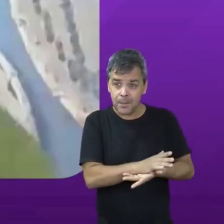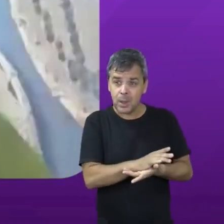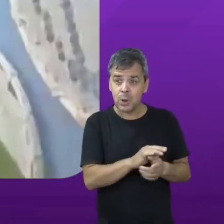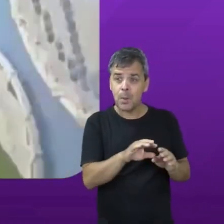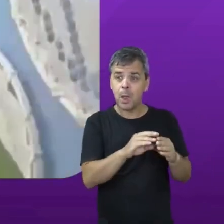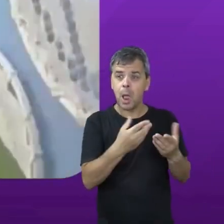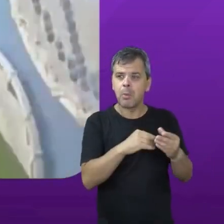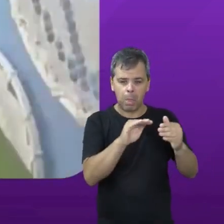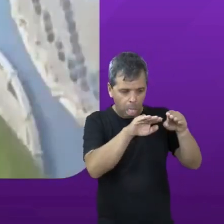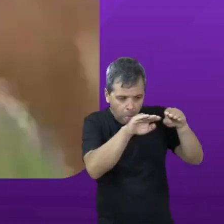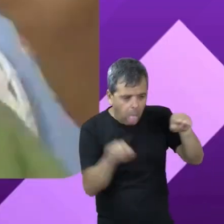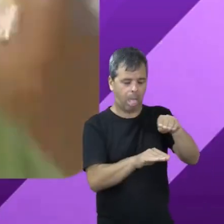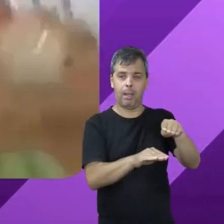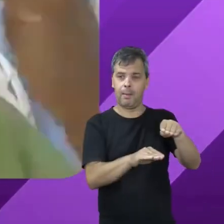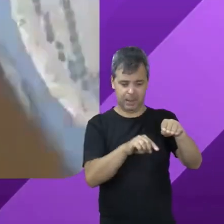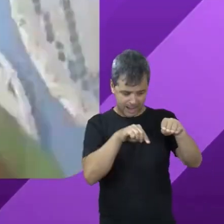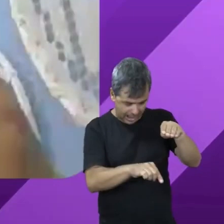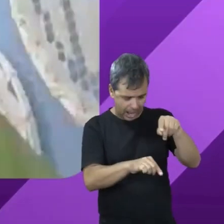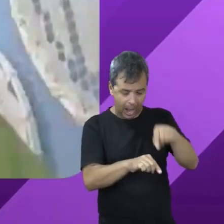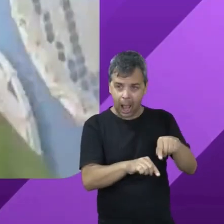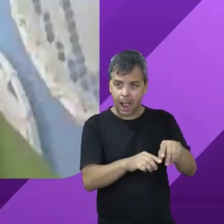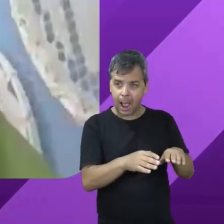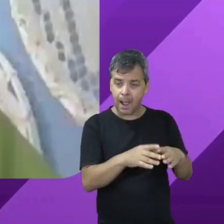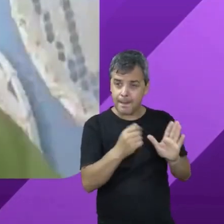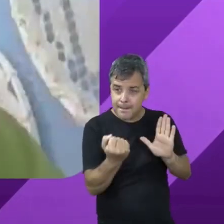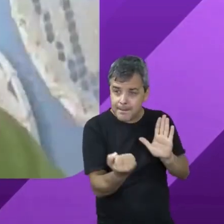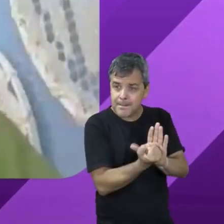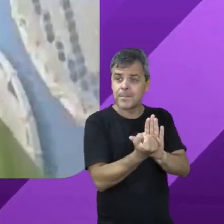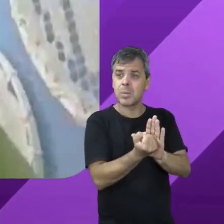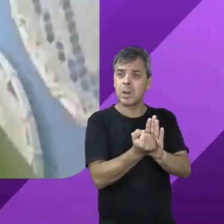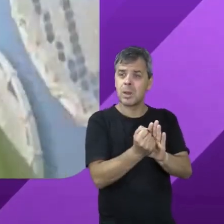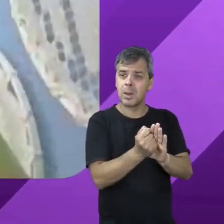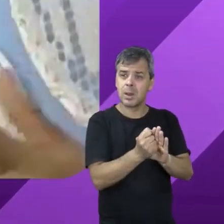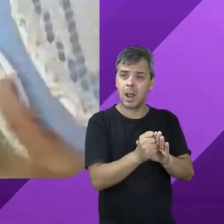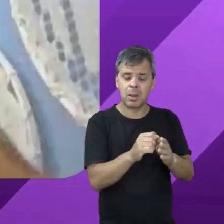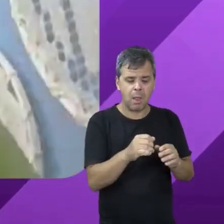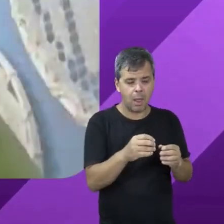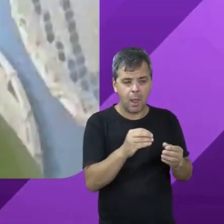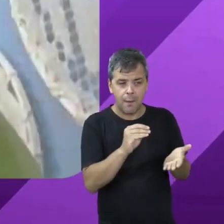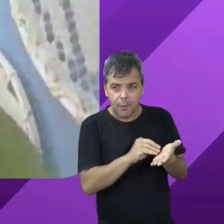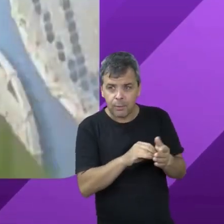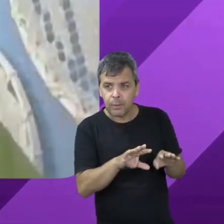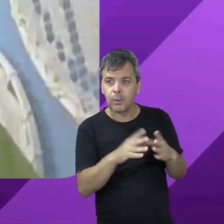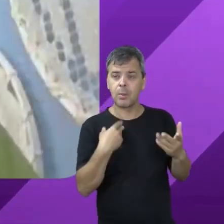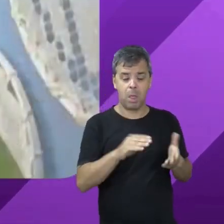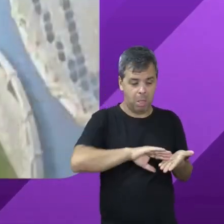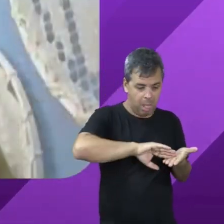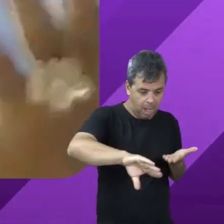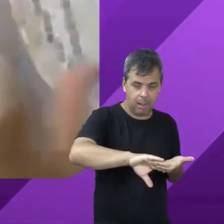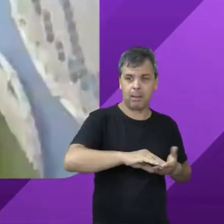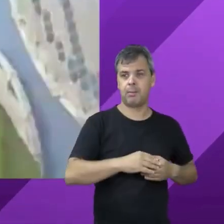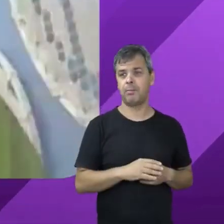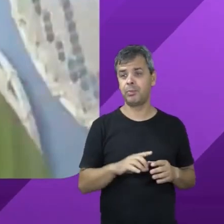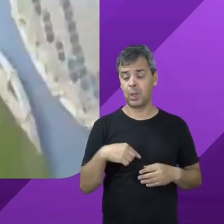forma subalterna, que são aqueles que vão estar marcados pelas desvantagens, pela exclusão.